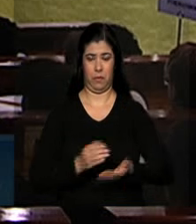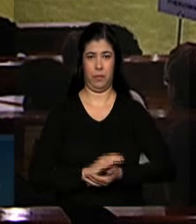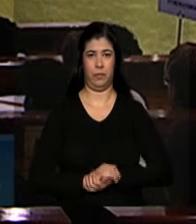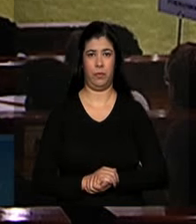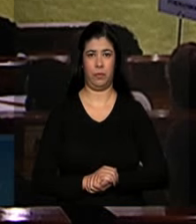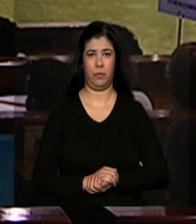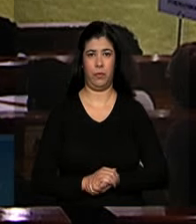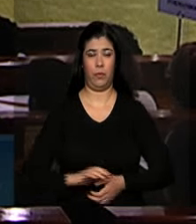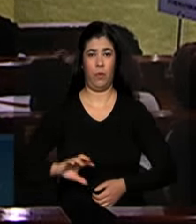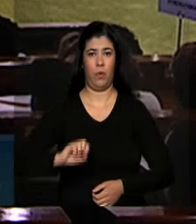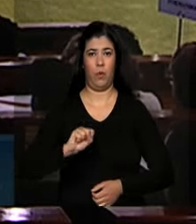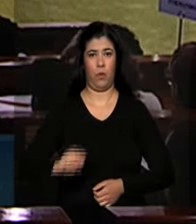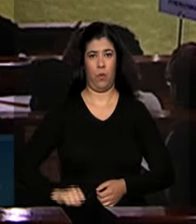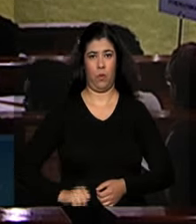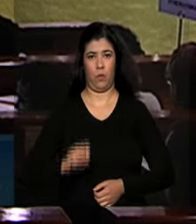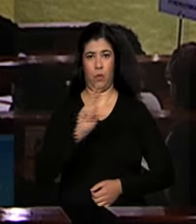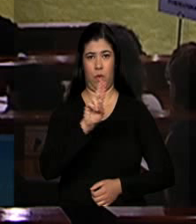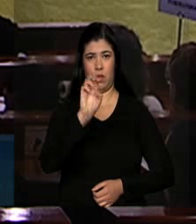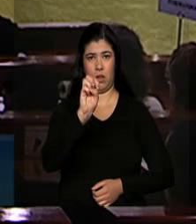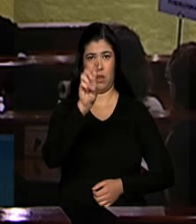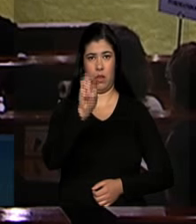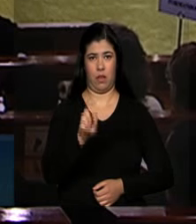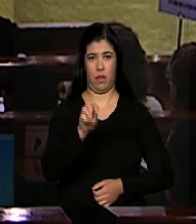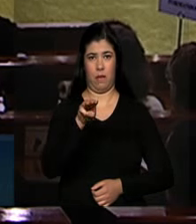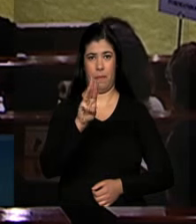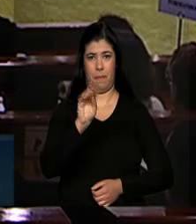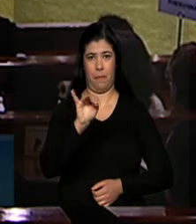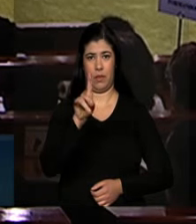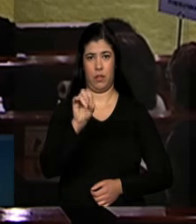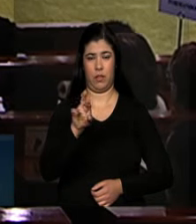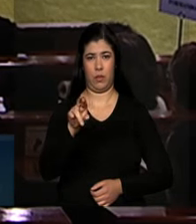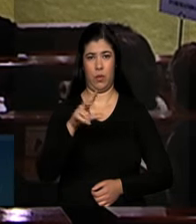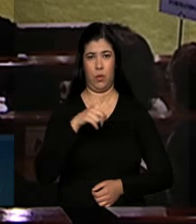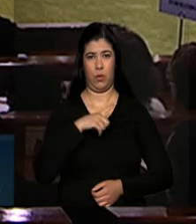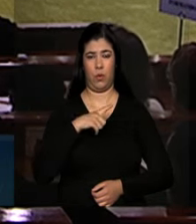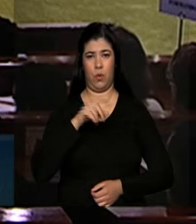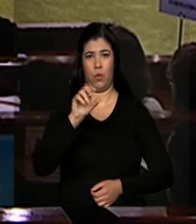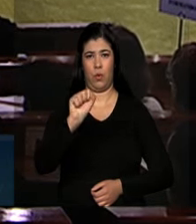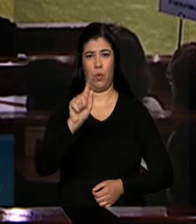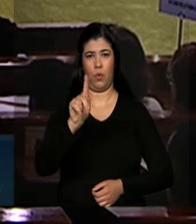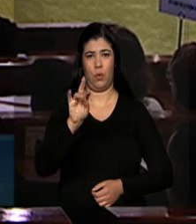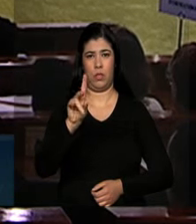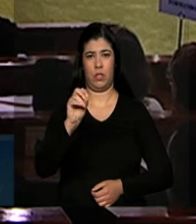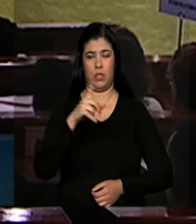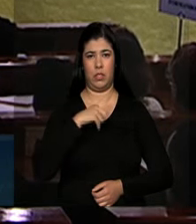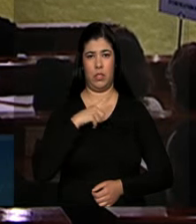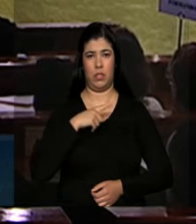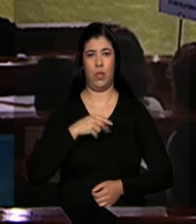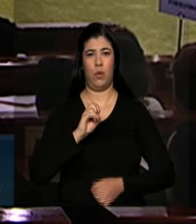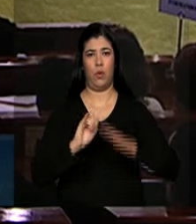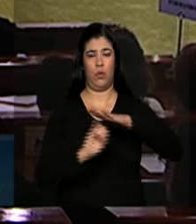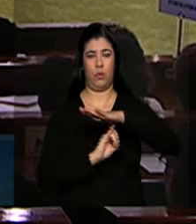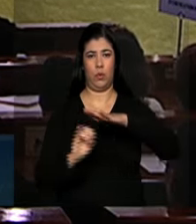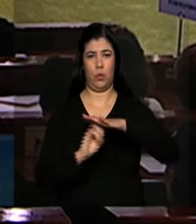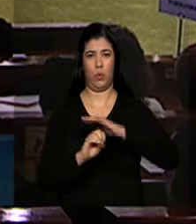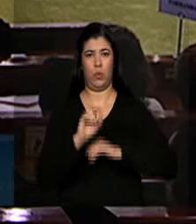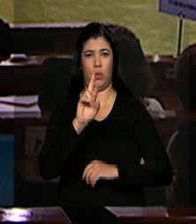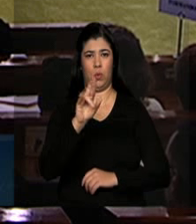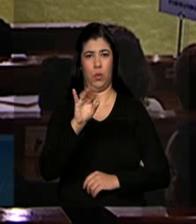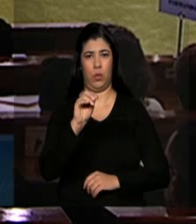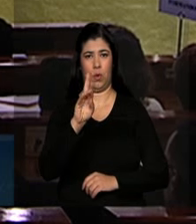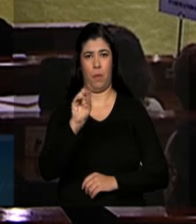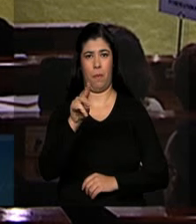O embaixador Gonçalo Melo Mourão, diretor-geral do Instituto Rio Branco, saudará brevemente os presentes e fará